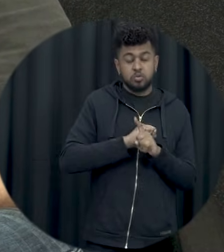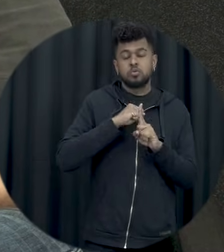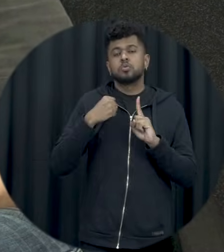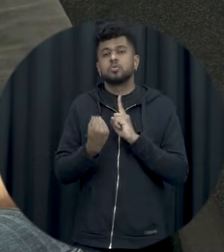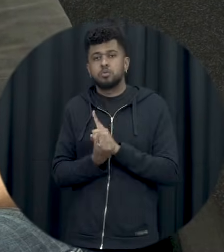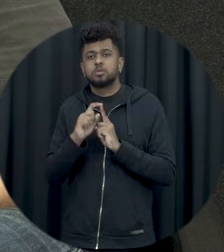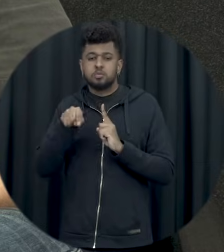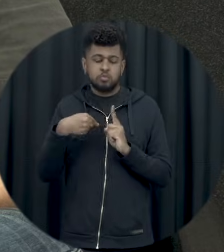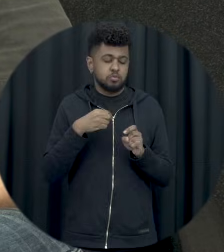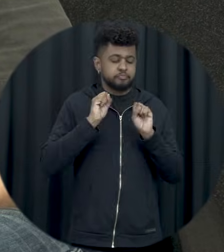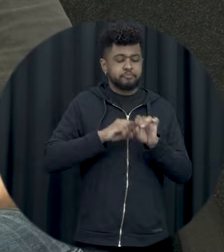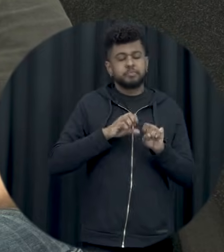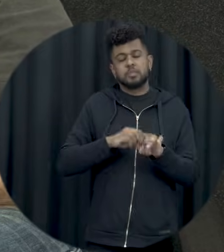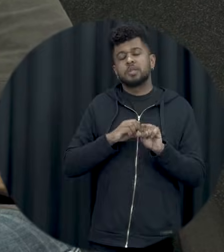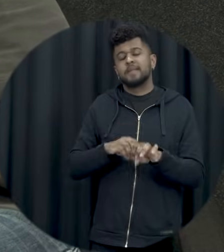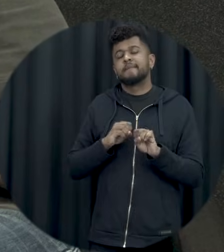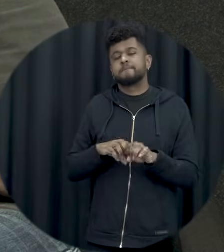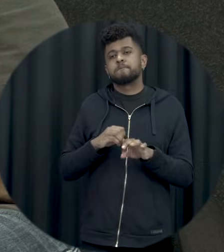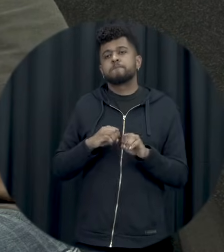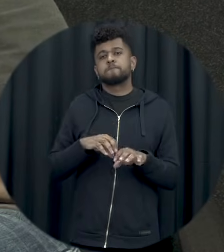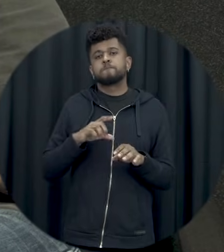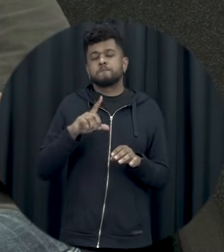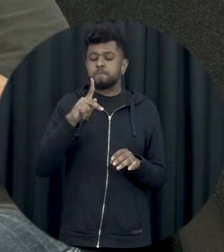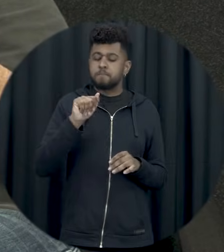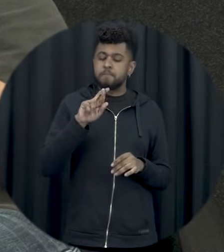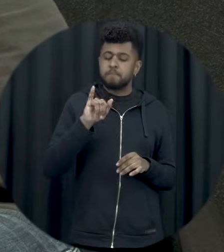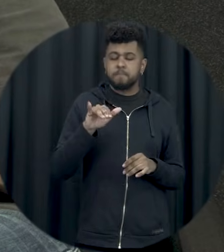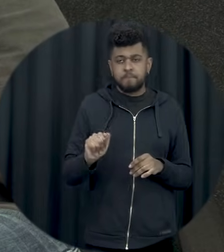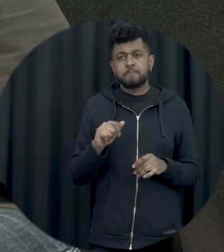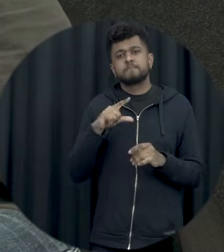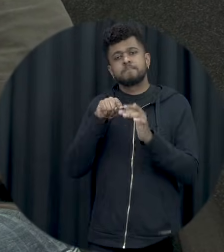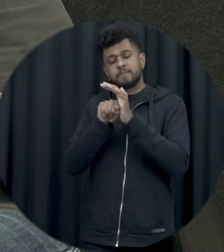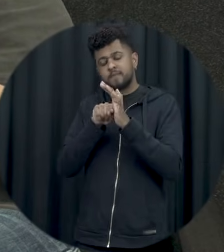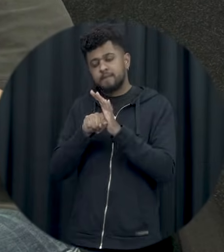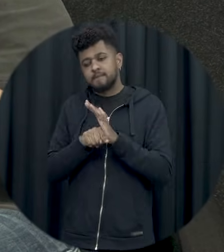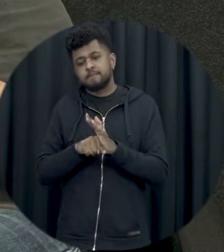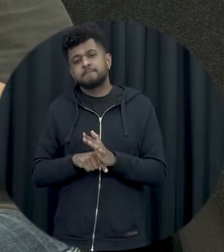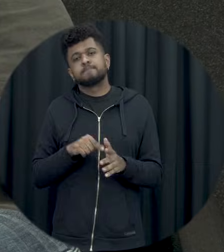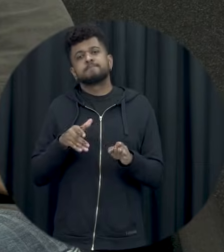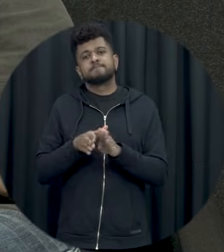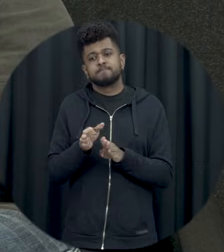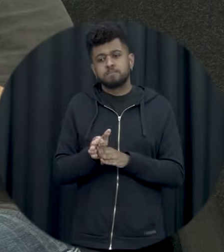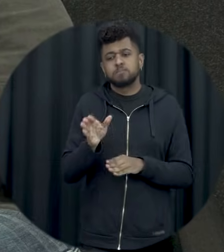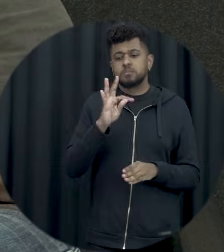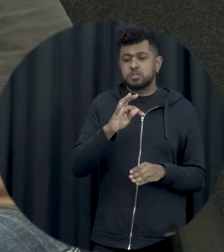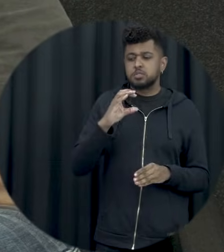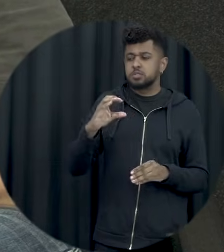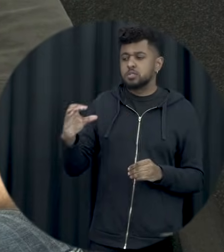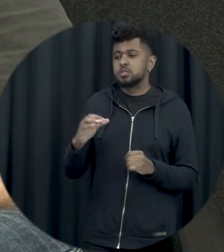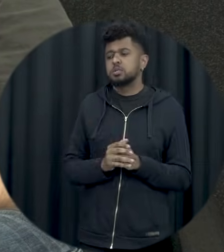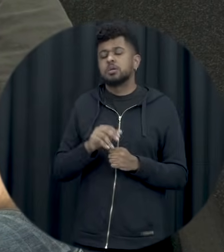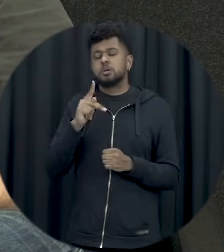aula sobre antropologia na Paraíba, fazendo pesquisa com pescadores, orientando TCC, PIBIC,